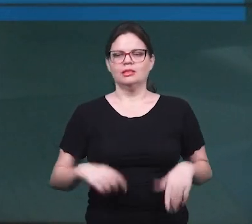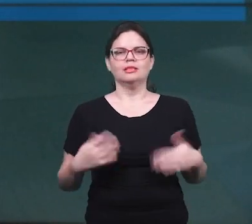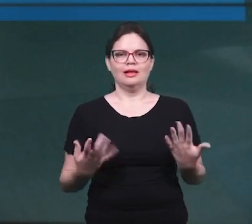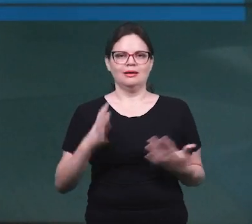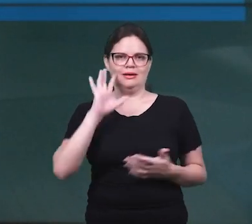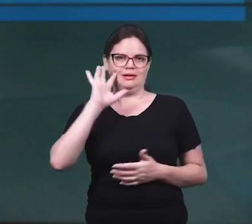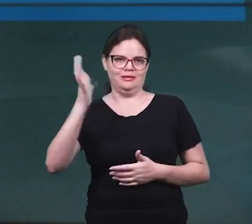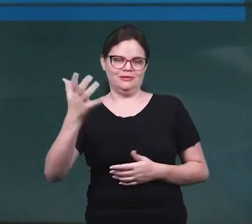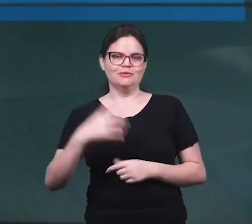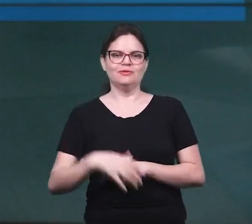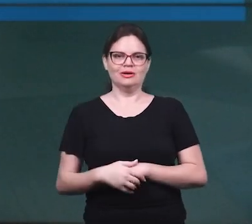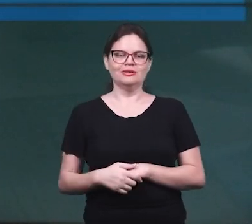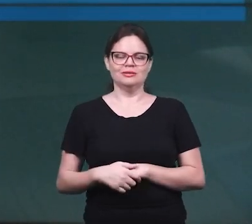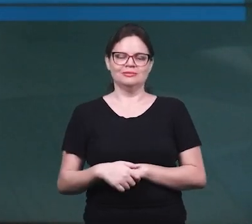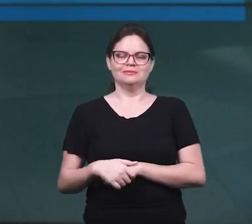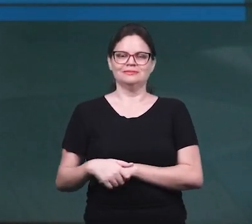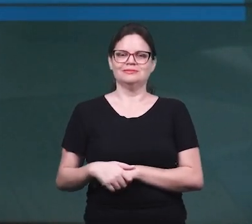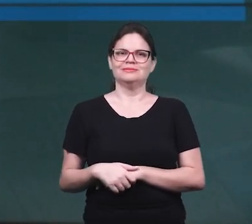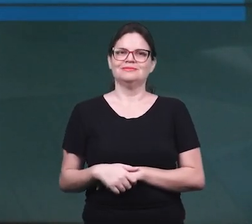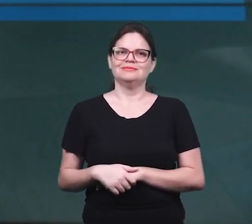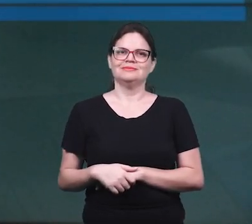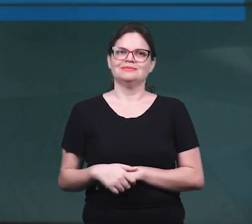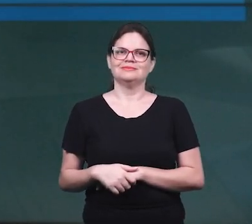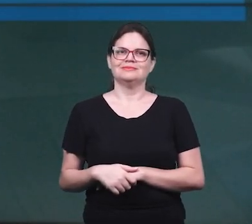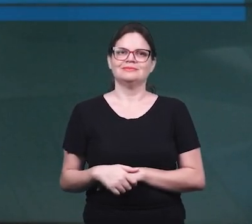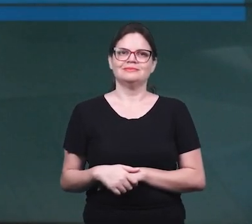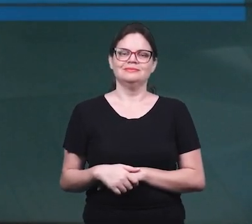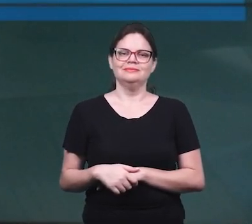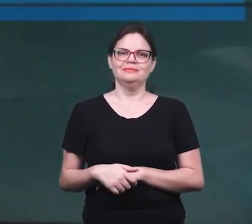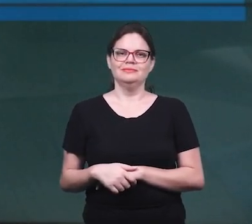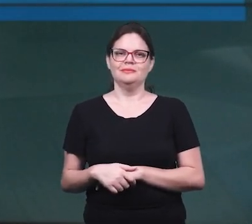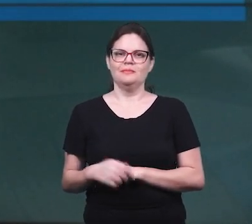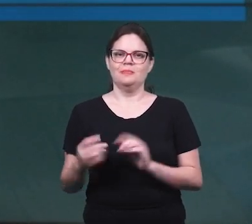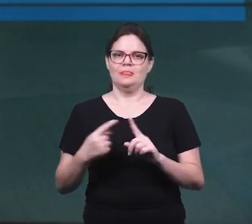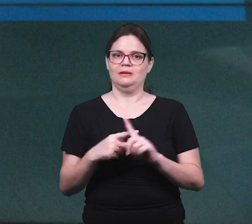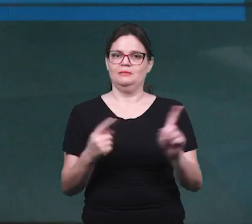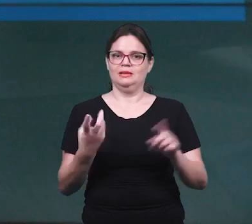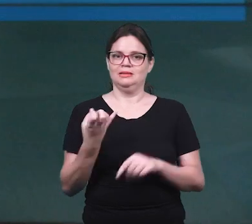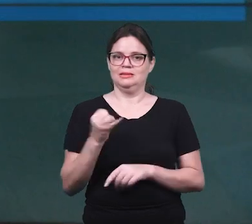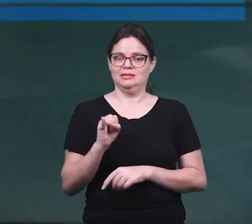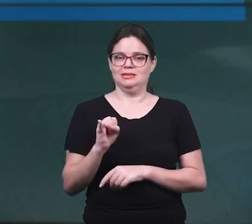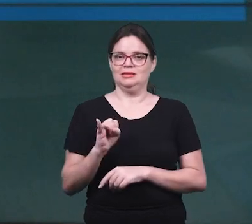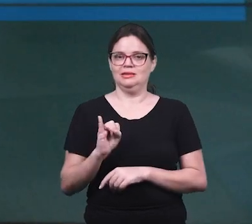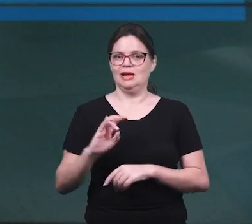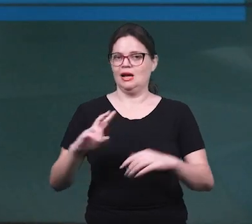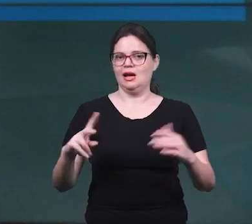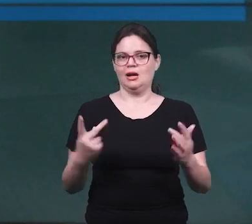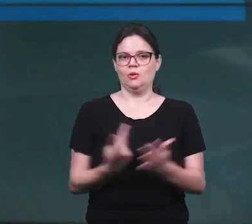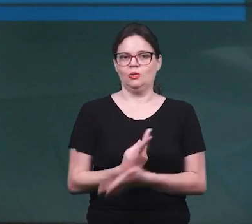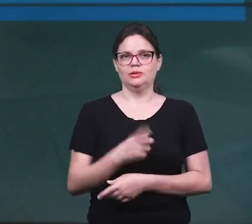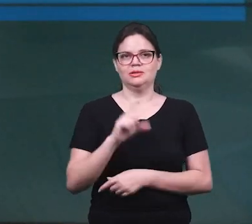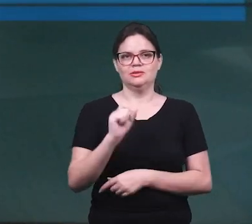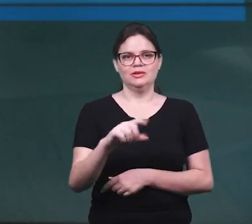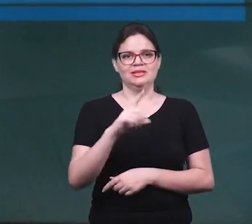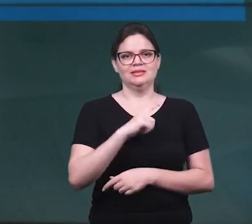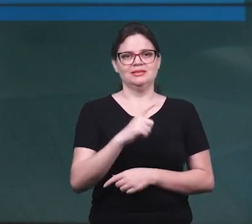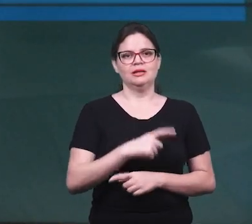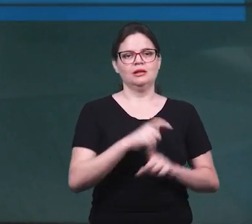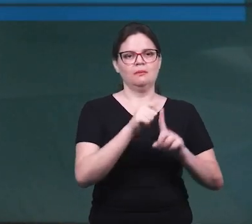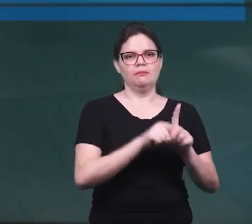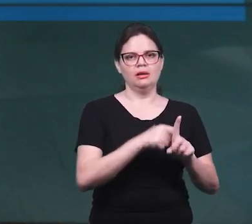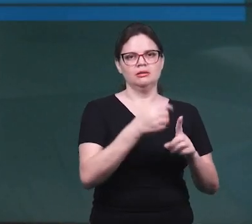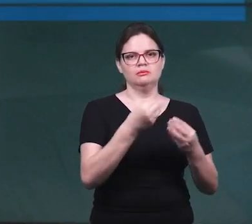em momento nenhum, né? Agora, pode acontecer de você ter uma